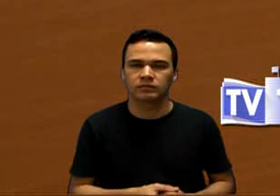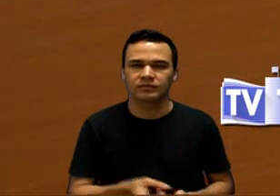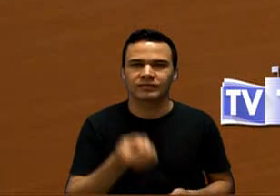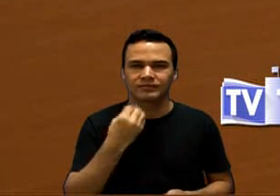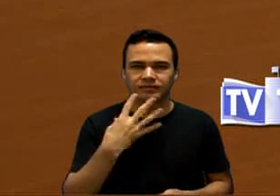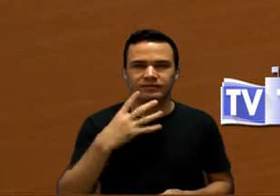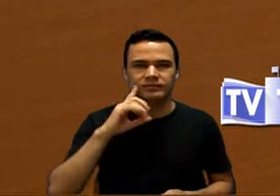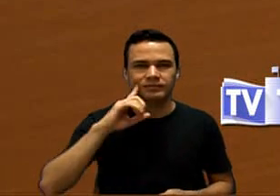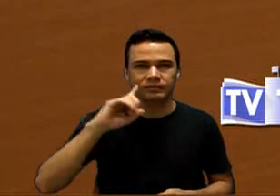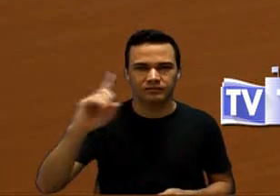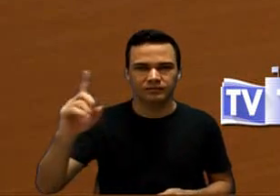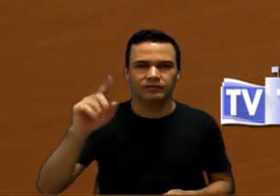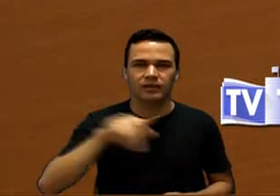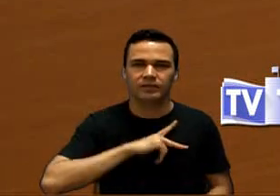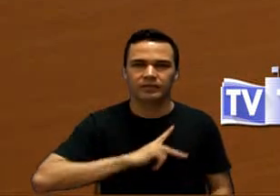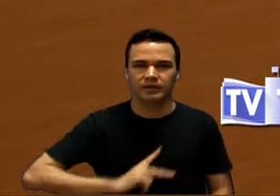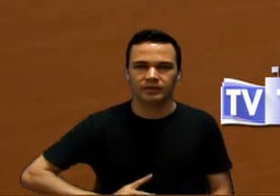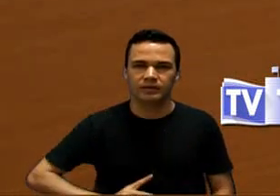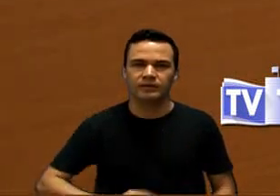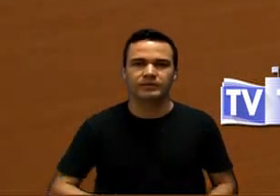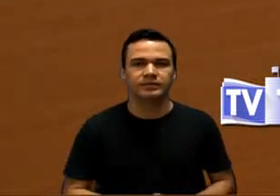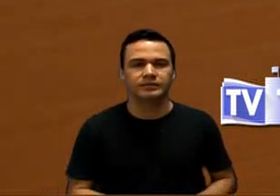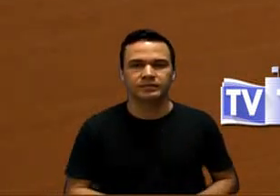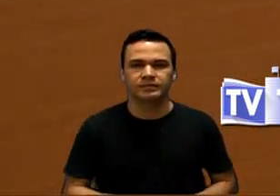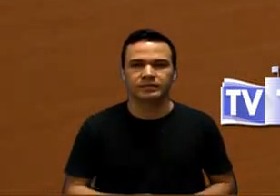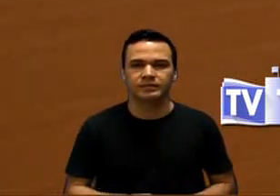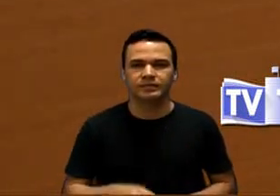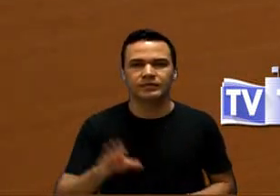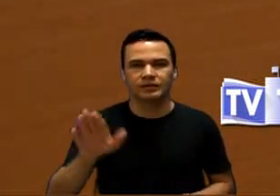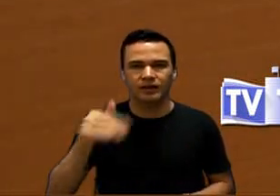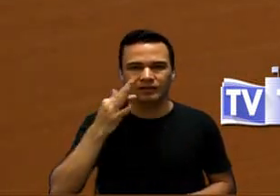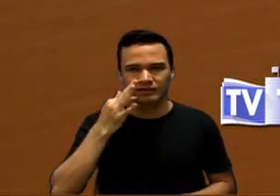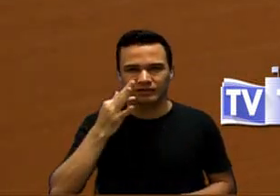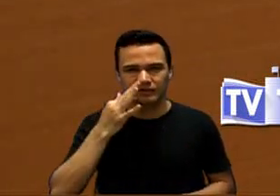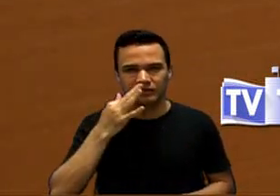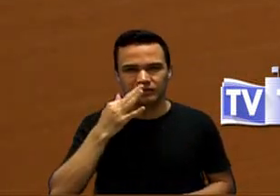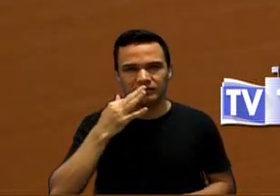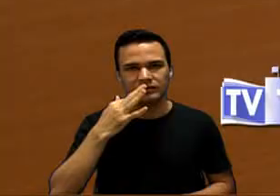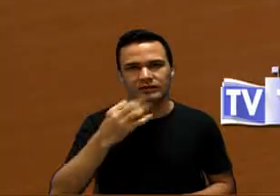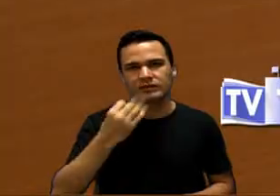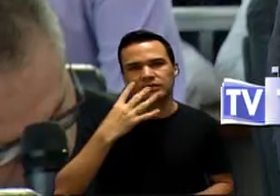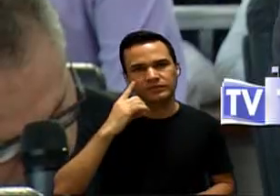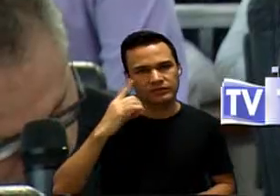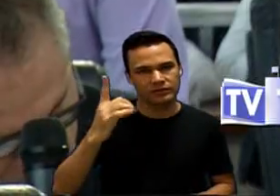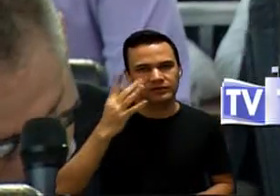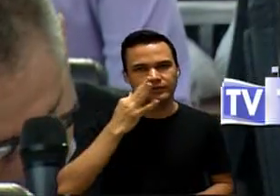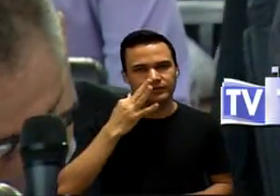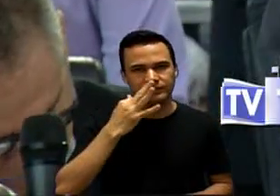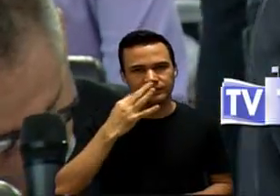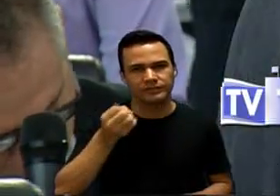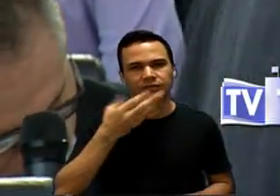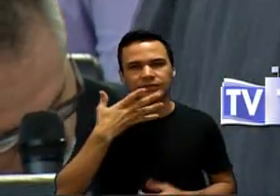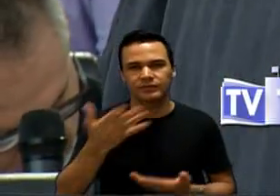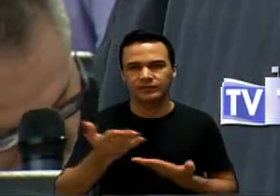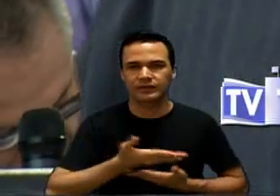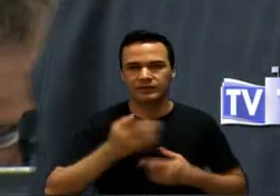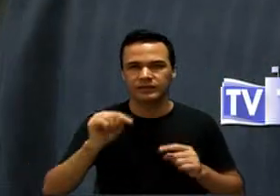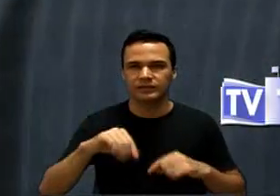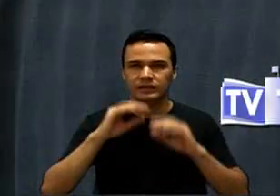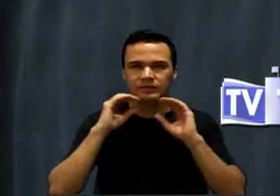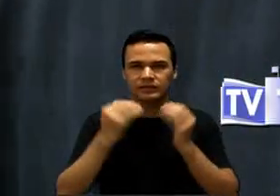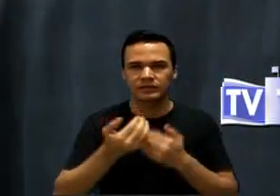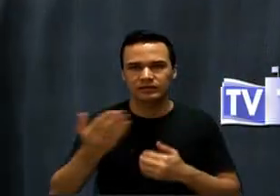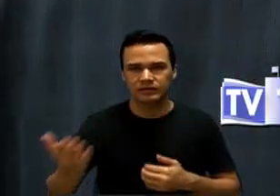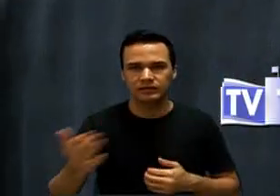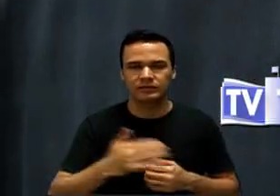Bom dia, senhor presidente, doutor Fernando Dini. Bom dia, doutor. Seja bem-vindo a essa casa.